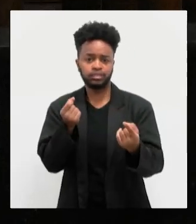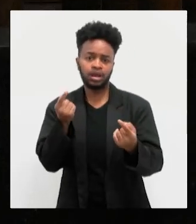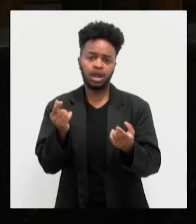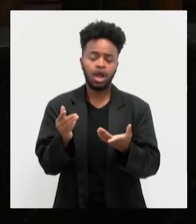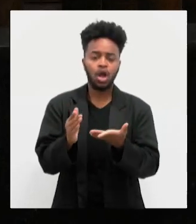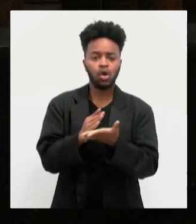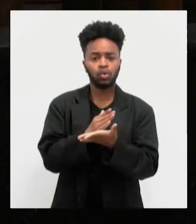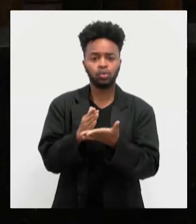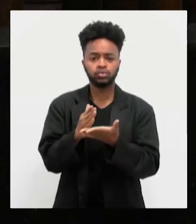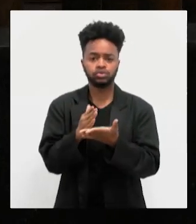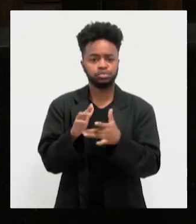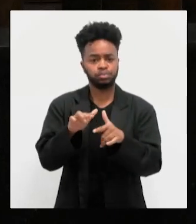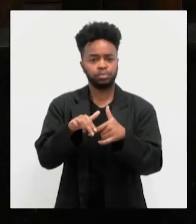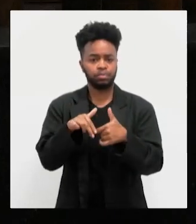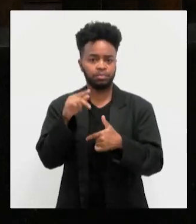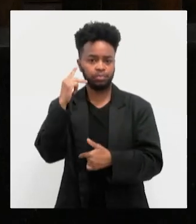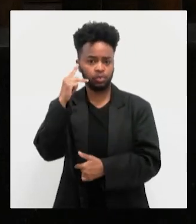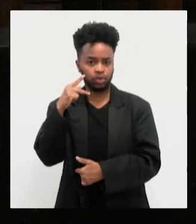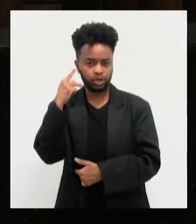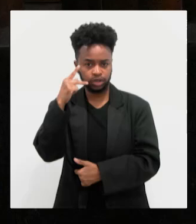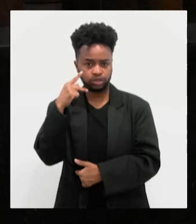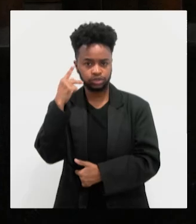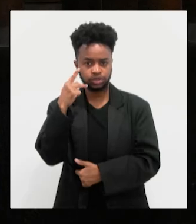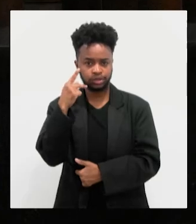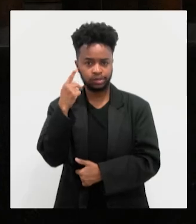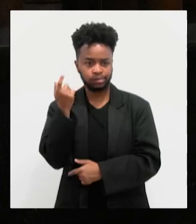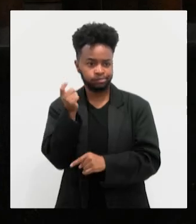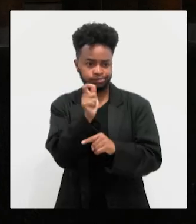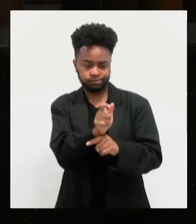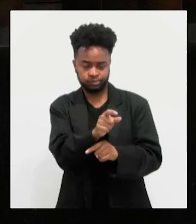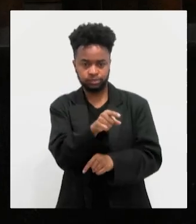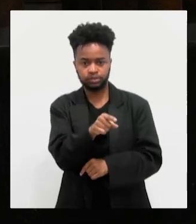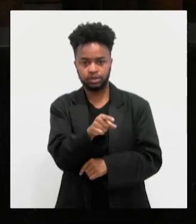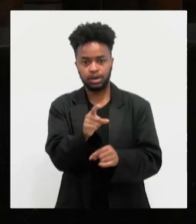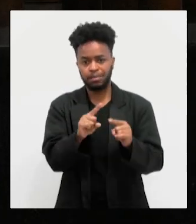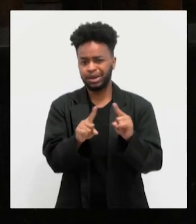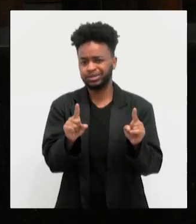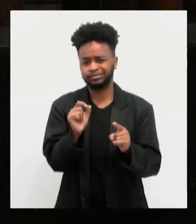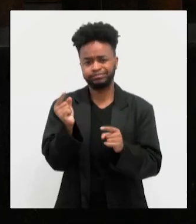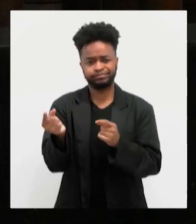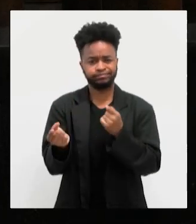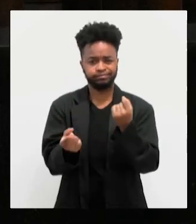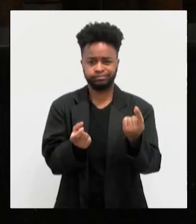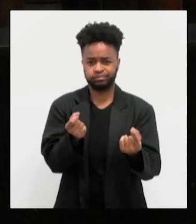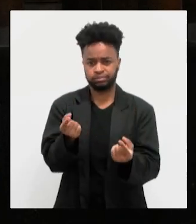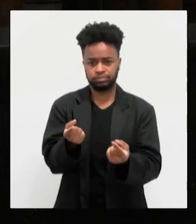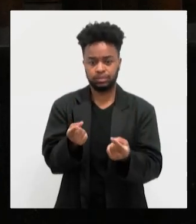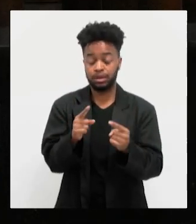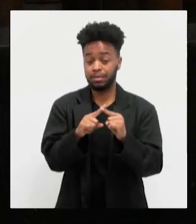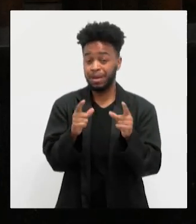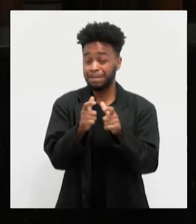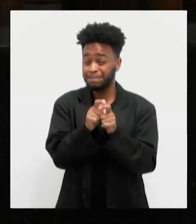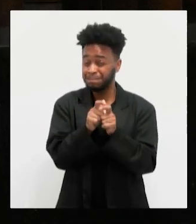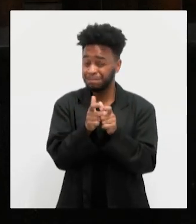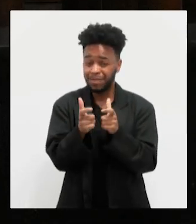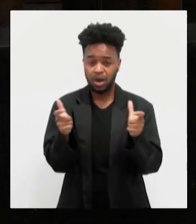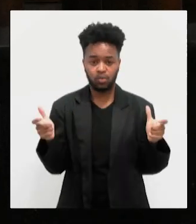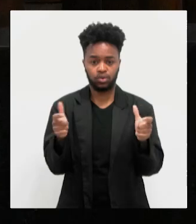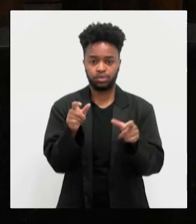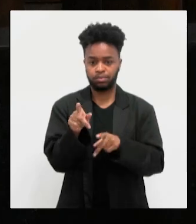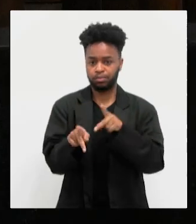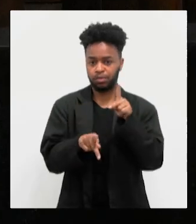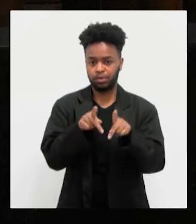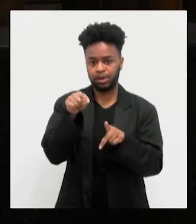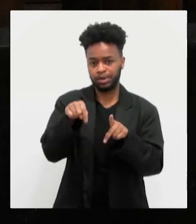que politicamente vai fazer críticas, mas é um ou outro. A imensa maioria da